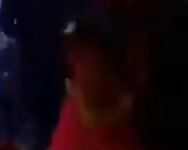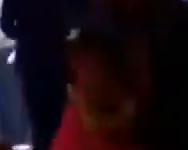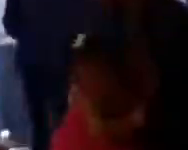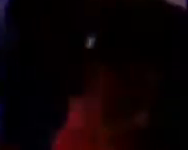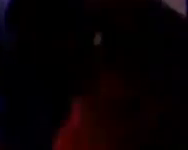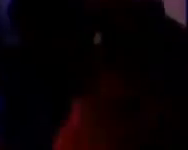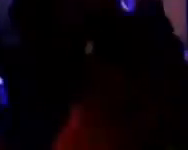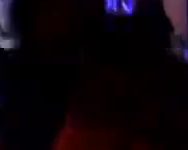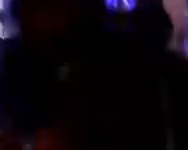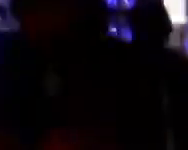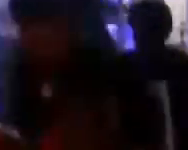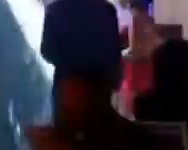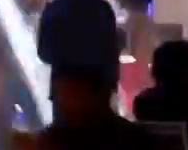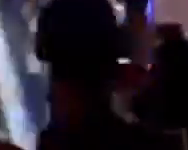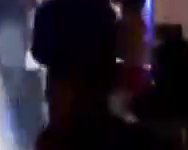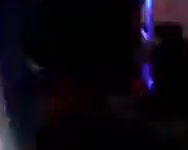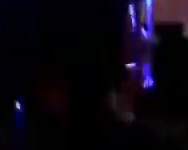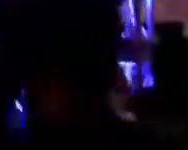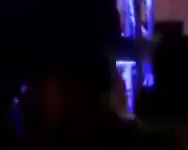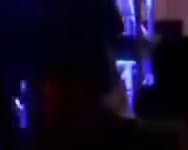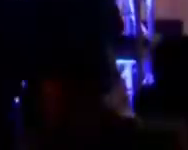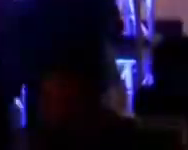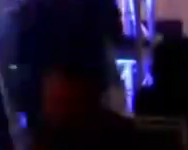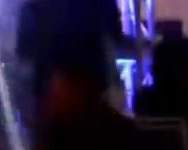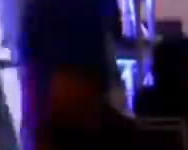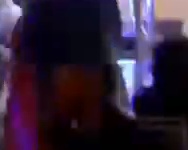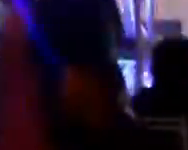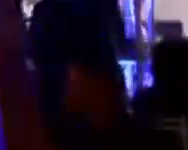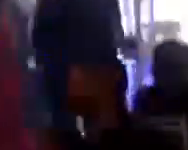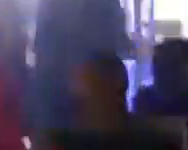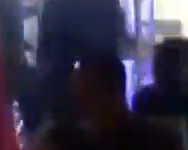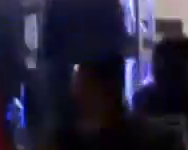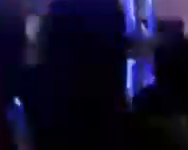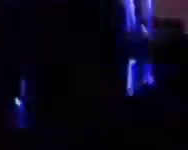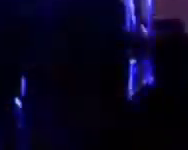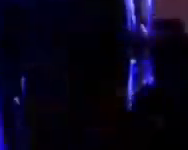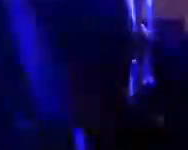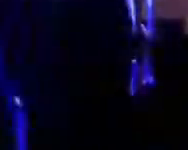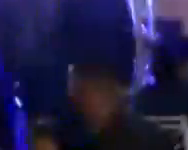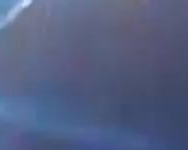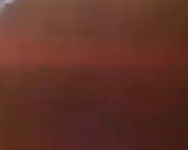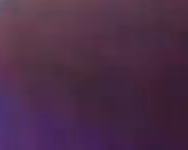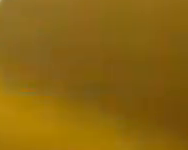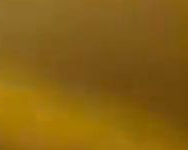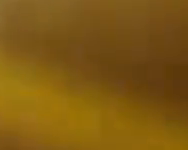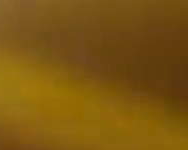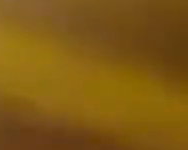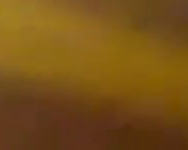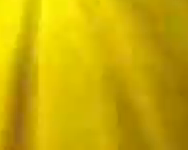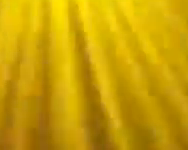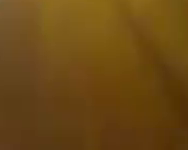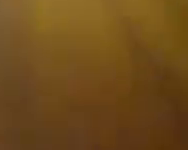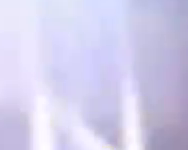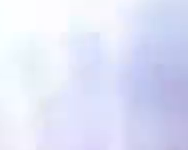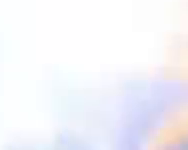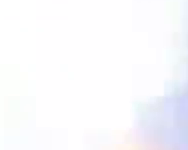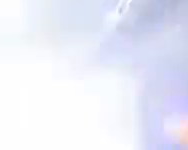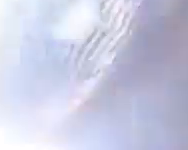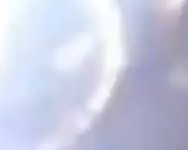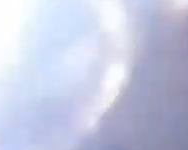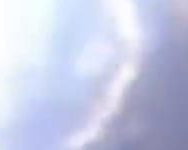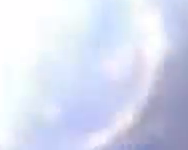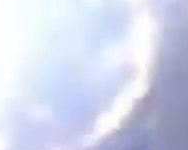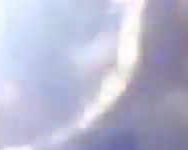experiência de mercado, trabalha com equipamentos de ponta, sempre comandados por um DJ capacitado para animar o seu evento.